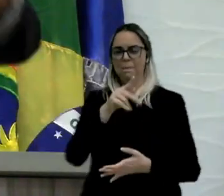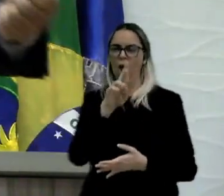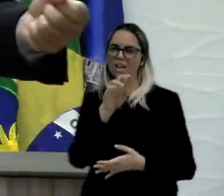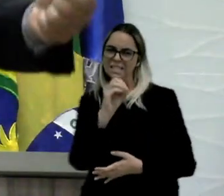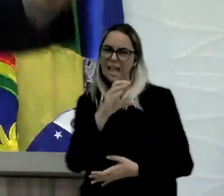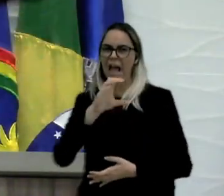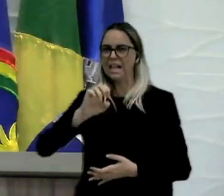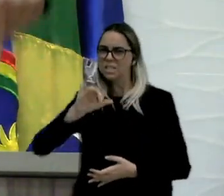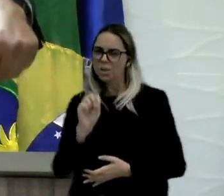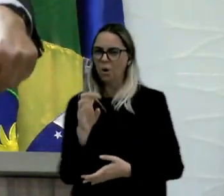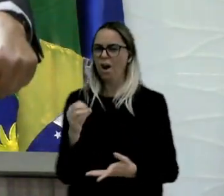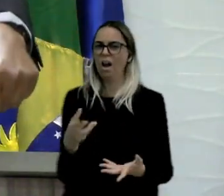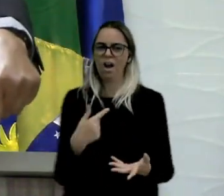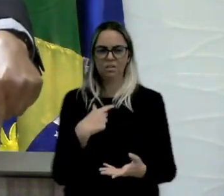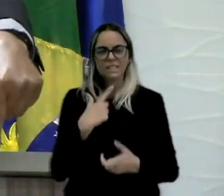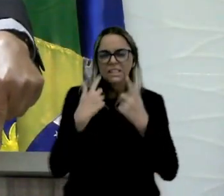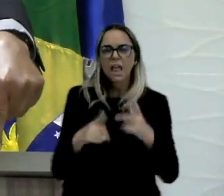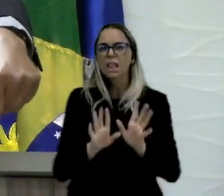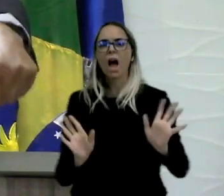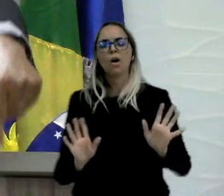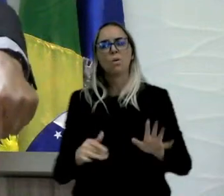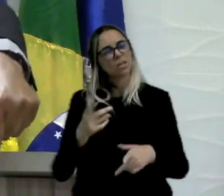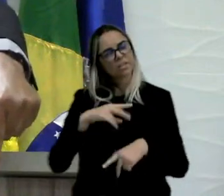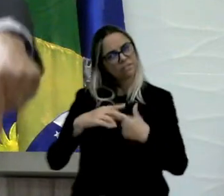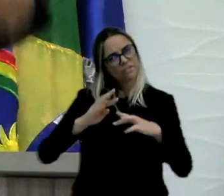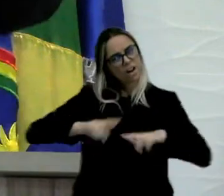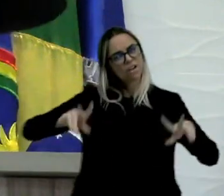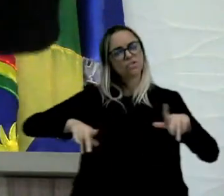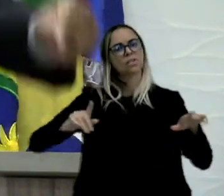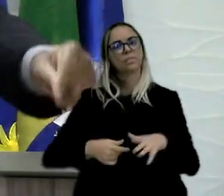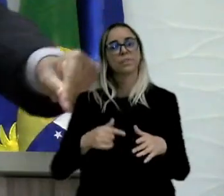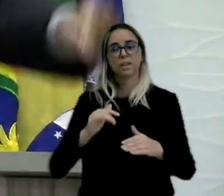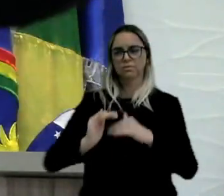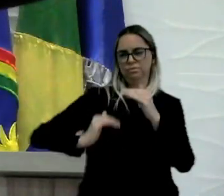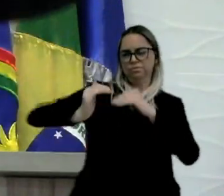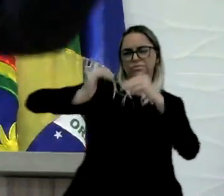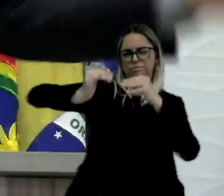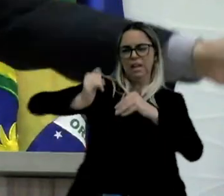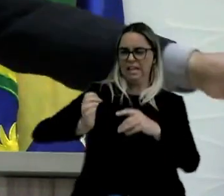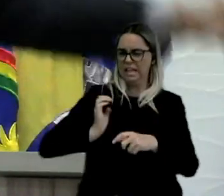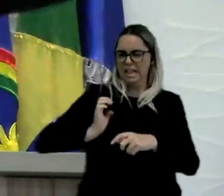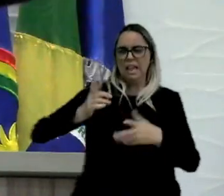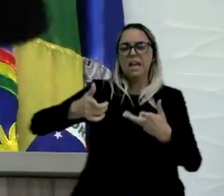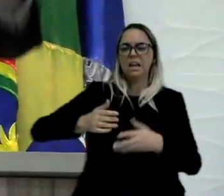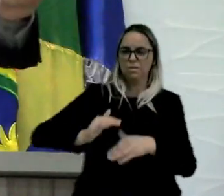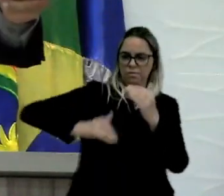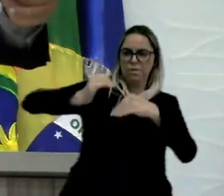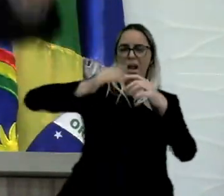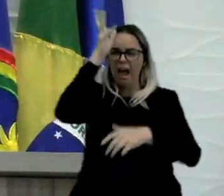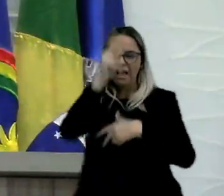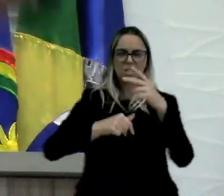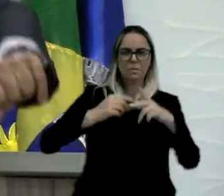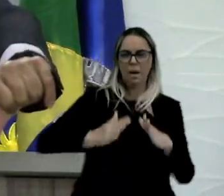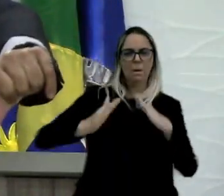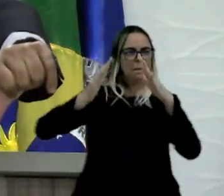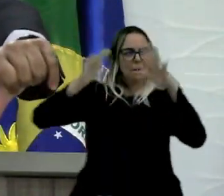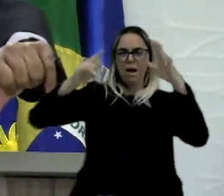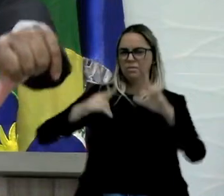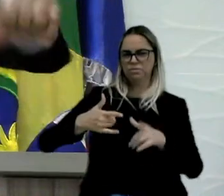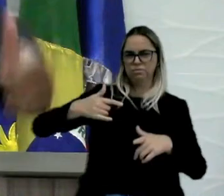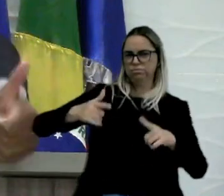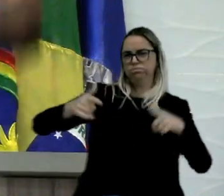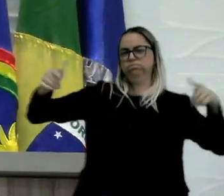crescendo não só um cara na cidade ricando aumentando Fazenda aumentando Granja aumentando tudo e o povo